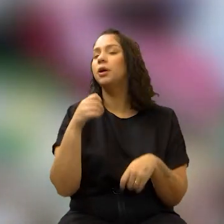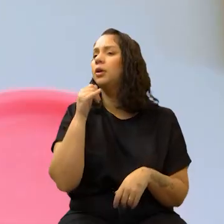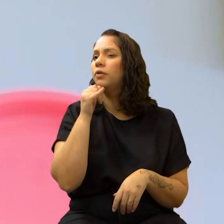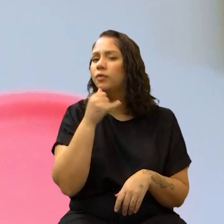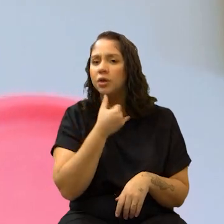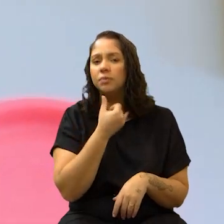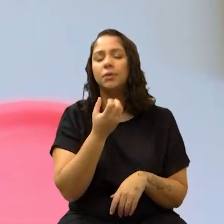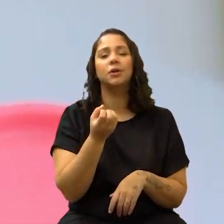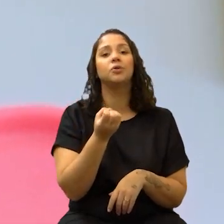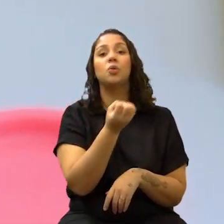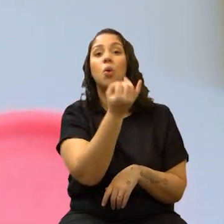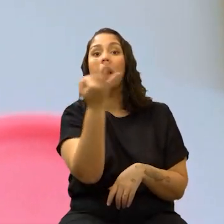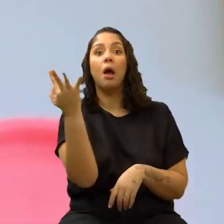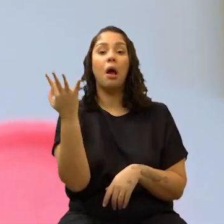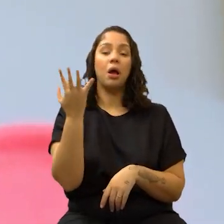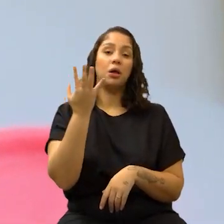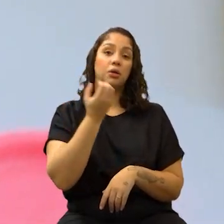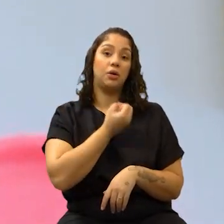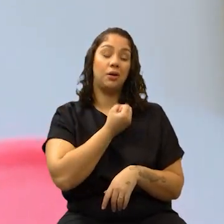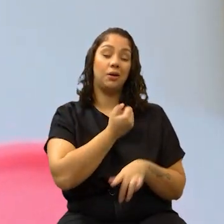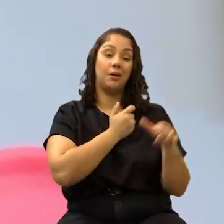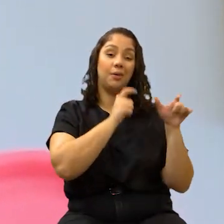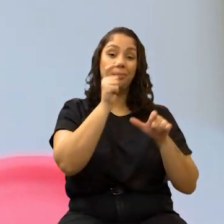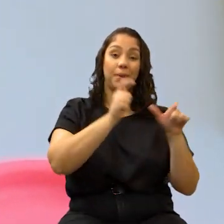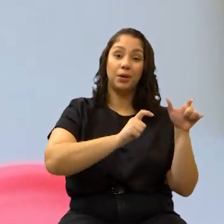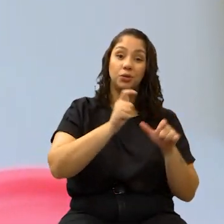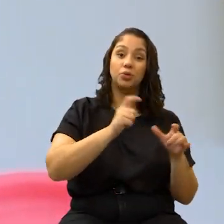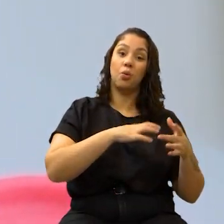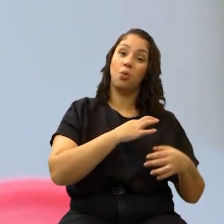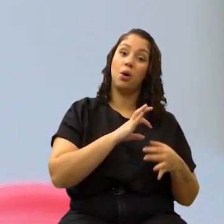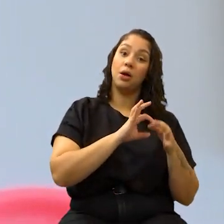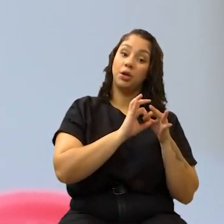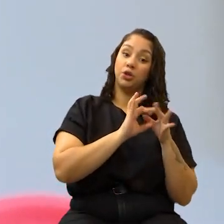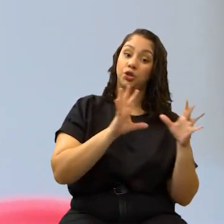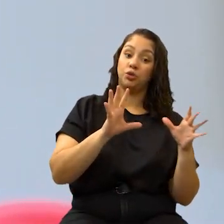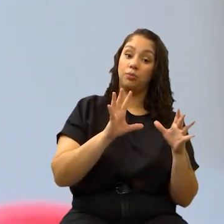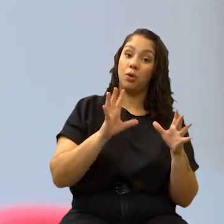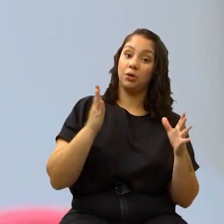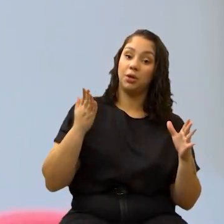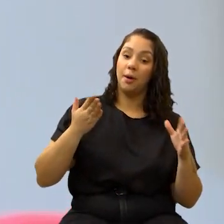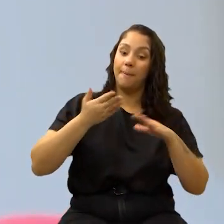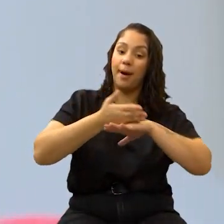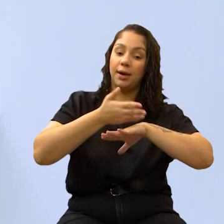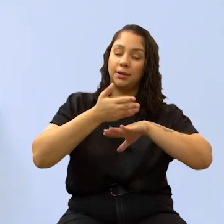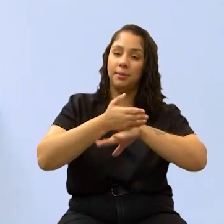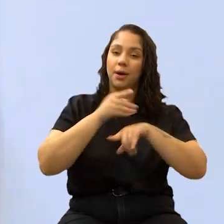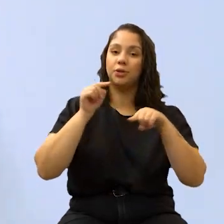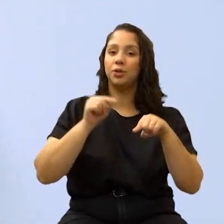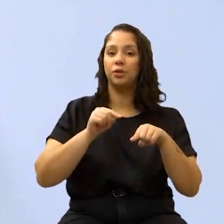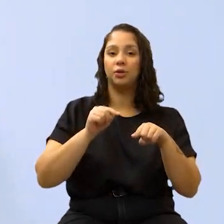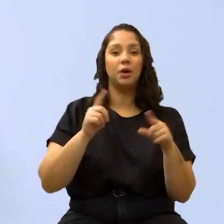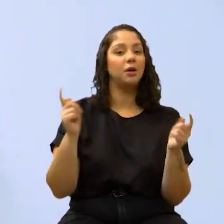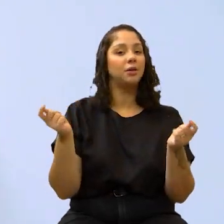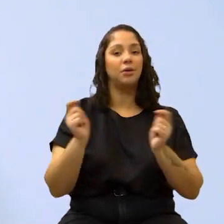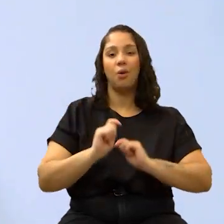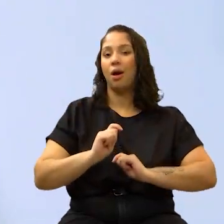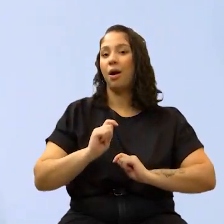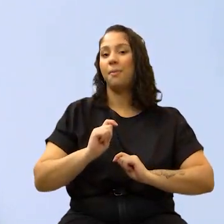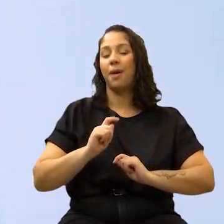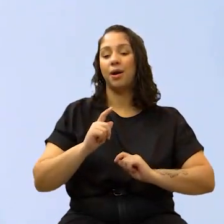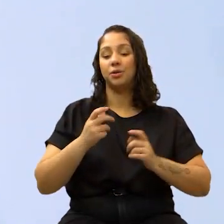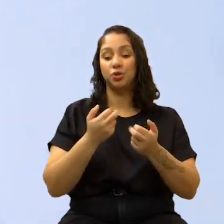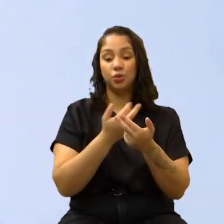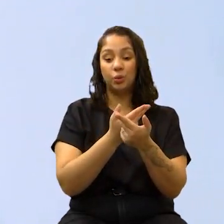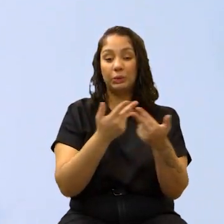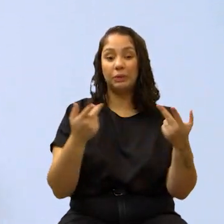precisaram. Infelizmente, o número de pessoas dispostas a integrar essa missão não é o suficiente